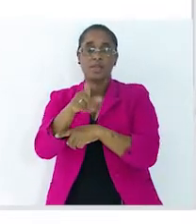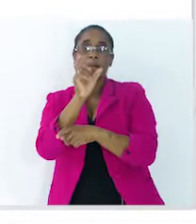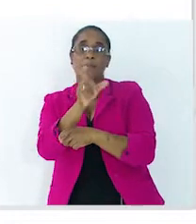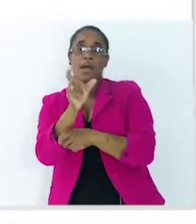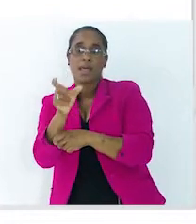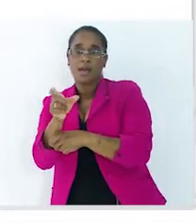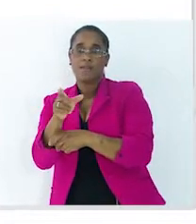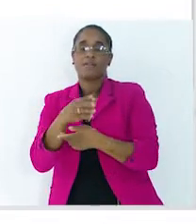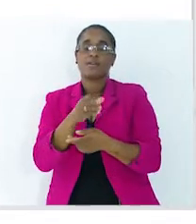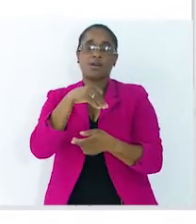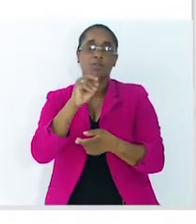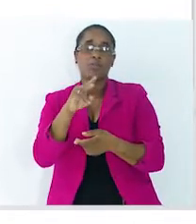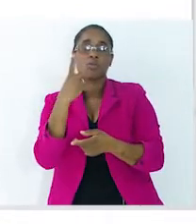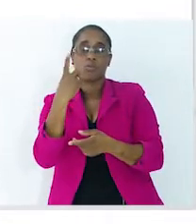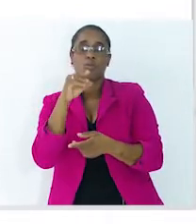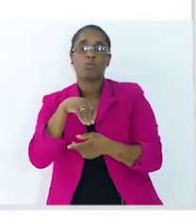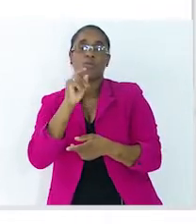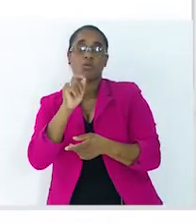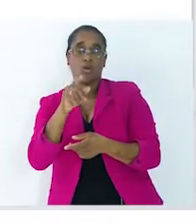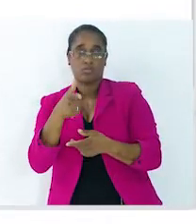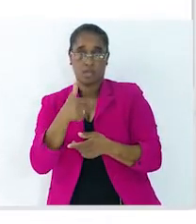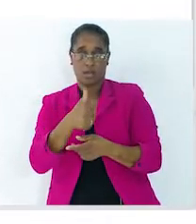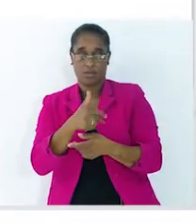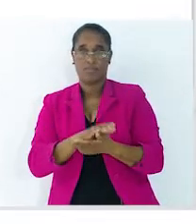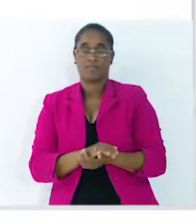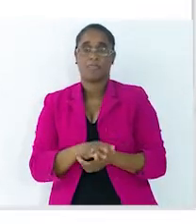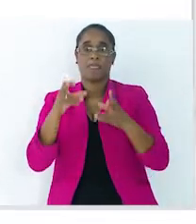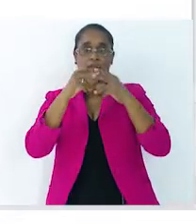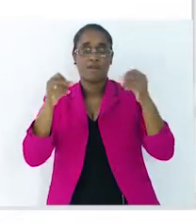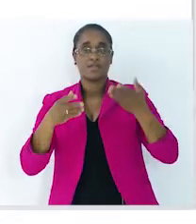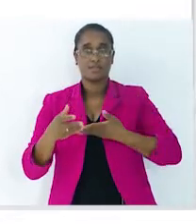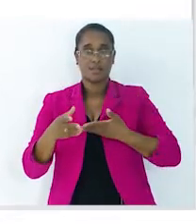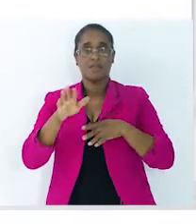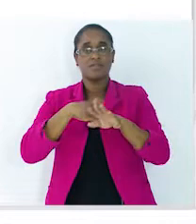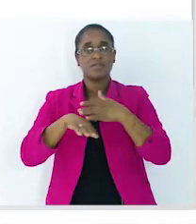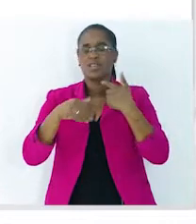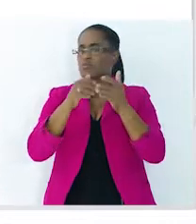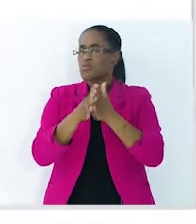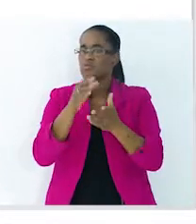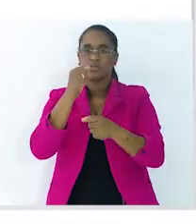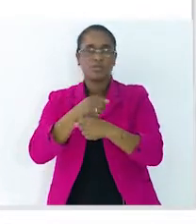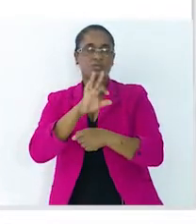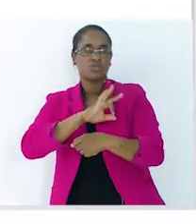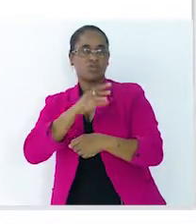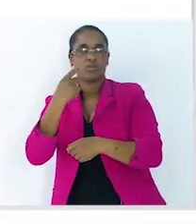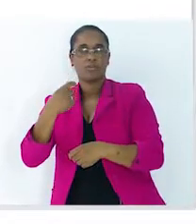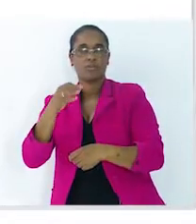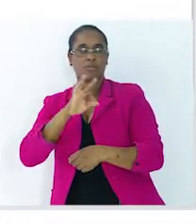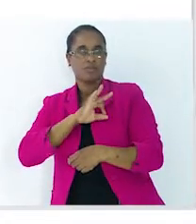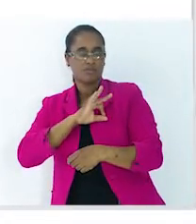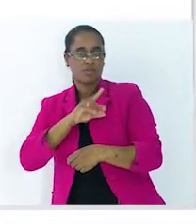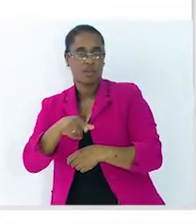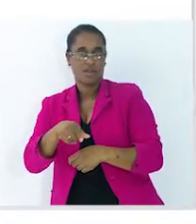palavra por um pronome correspondente. A frase D, nós fizemos todos os exercícios, senhor professor, então